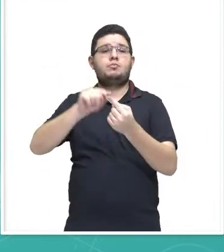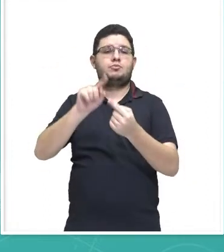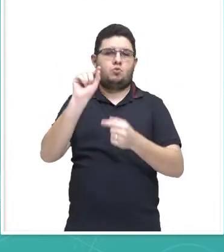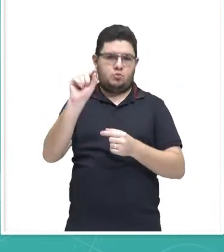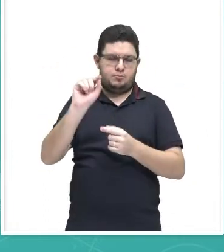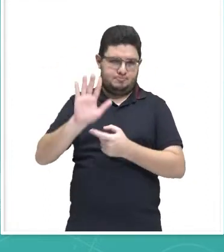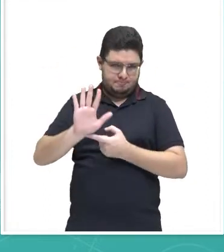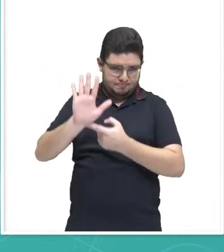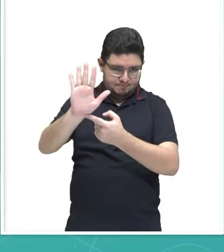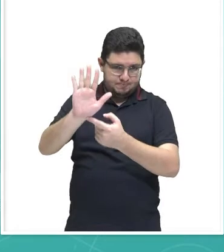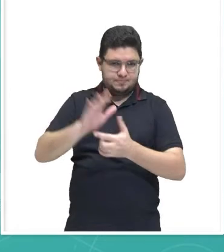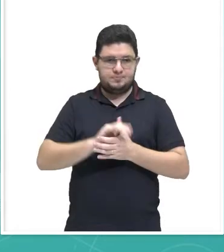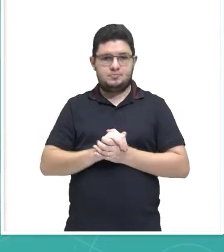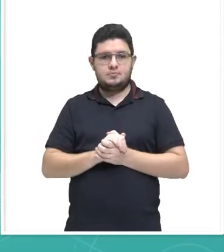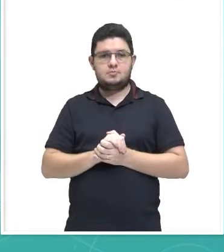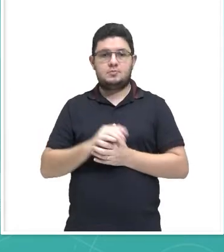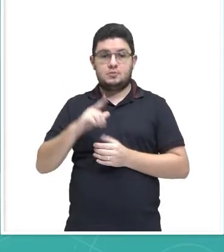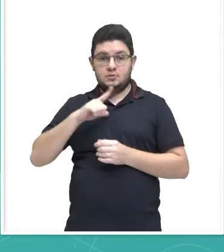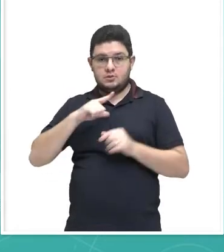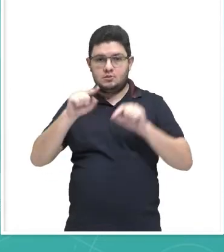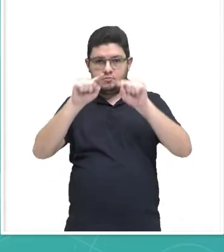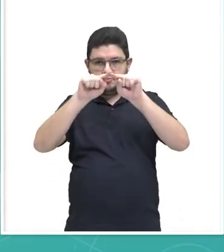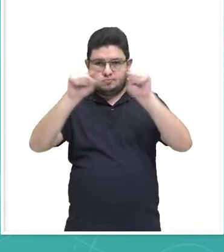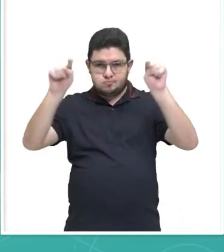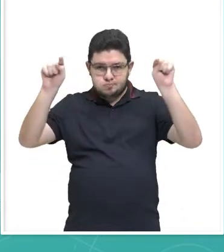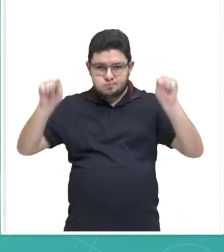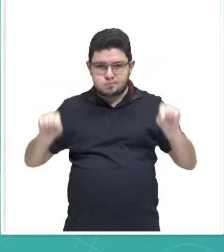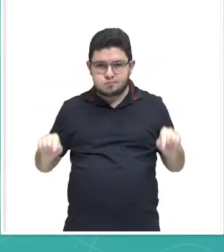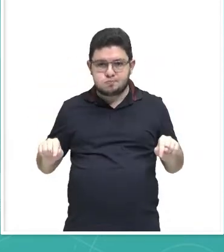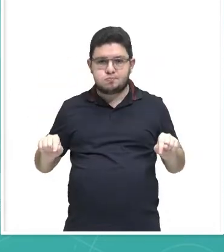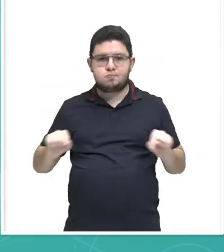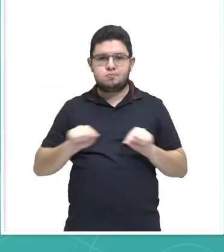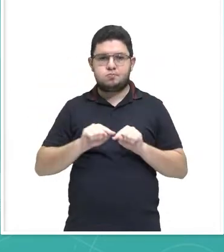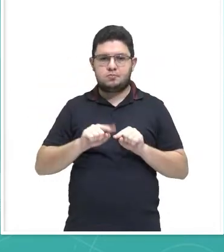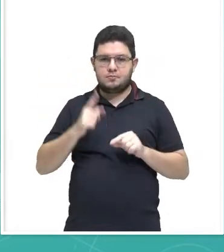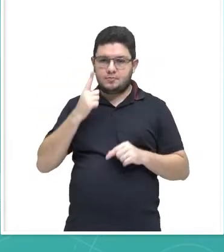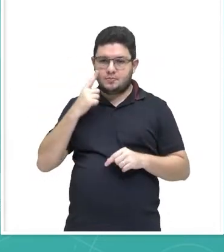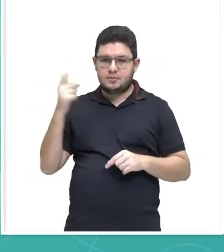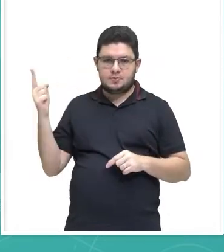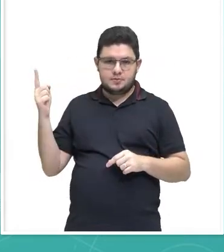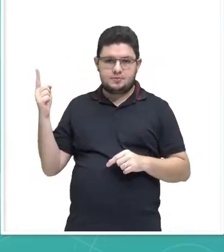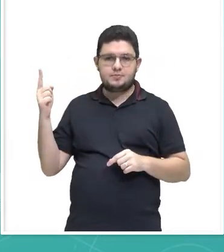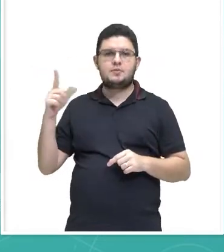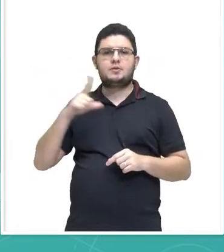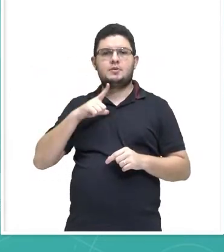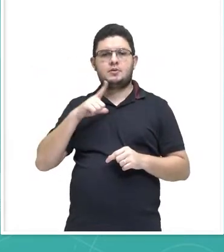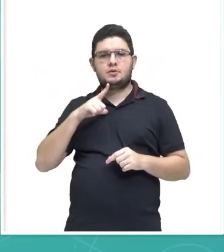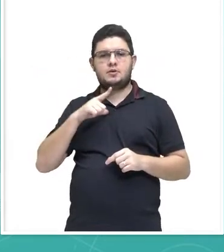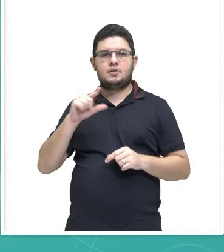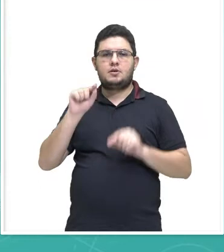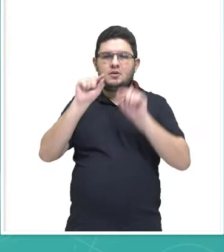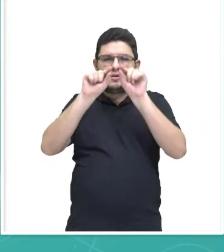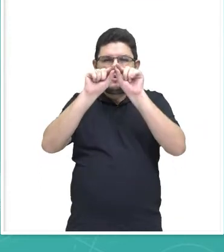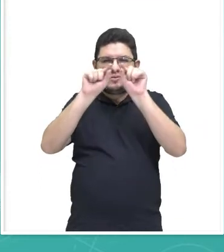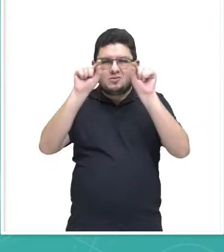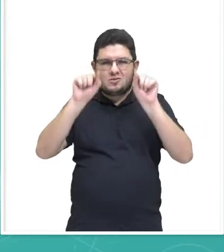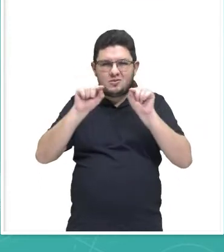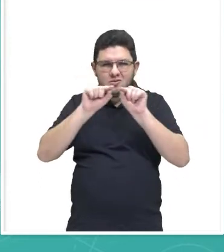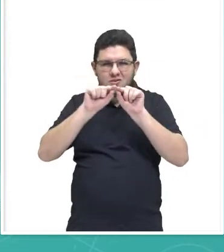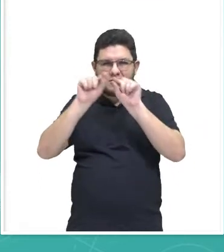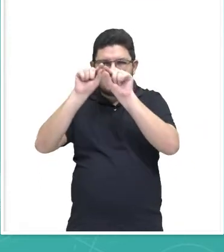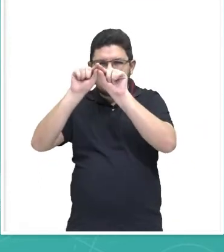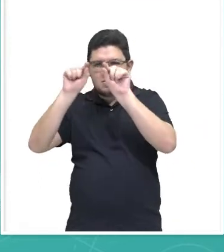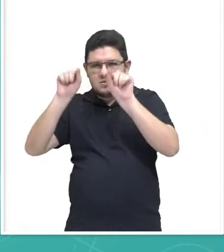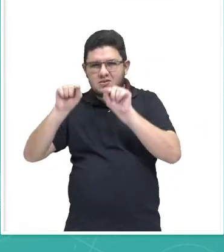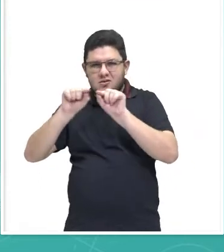ó, nós temos um quadrado maior e dentro desse quadrado maior nós temos vários outros quadradinhos, né?